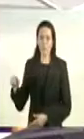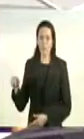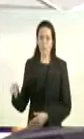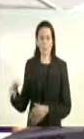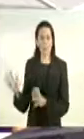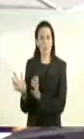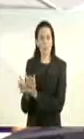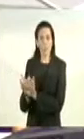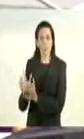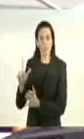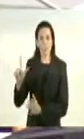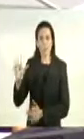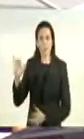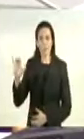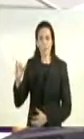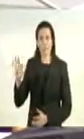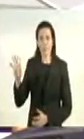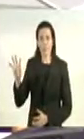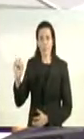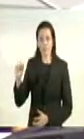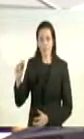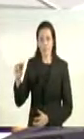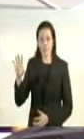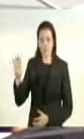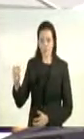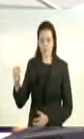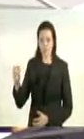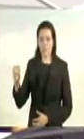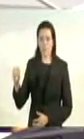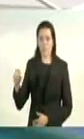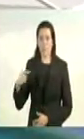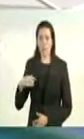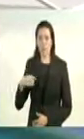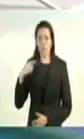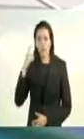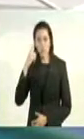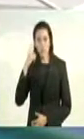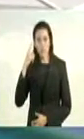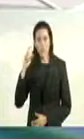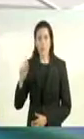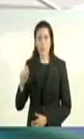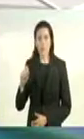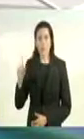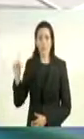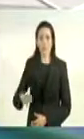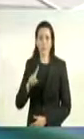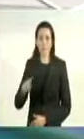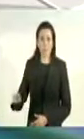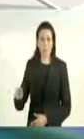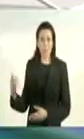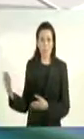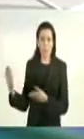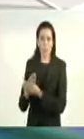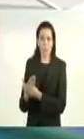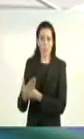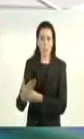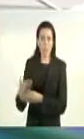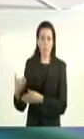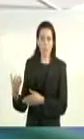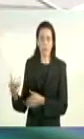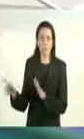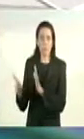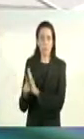que vai ser cancelado não são os processos licitatórios do governo passado. O que nós vamos pedir